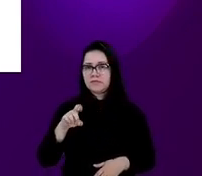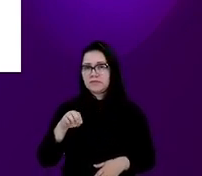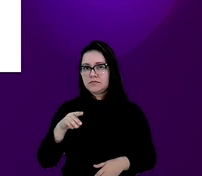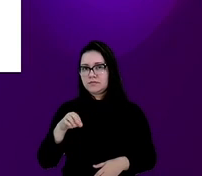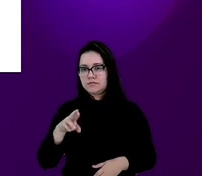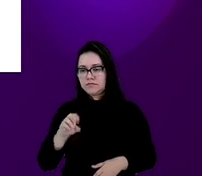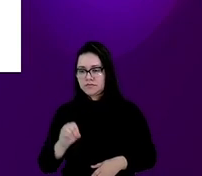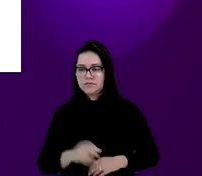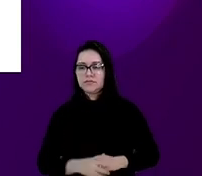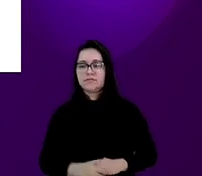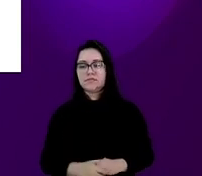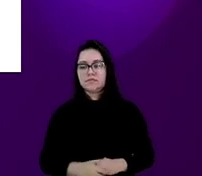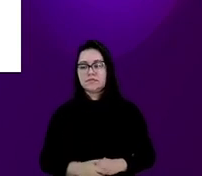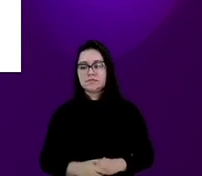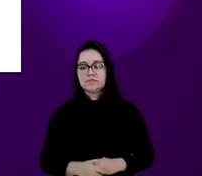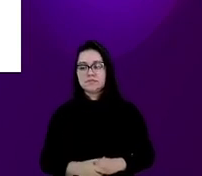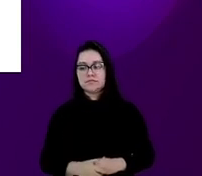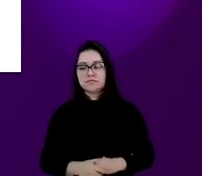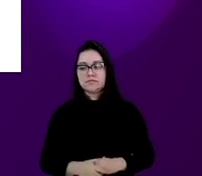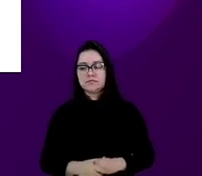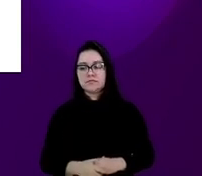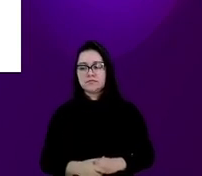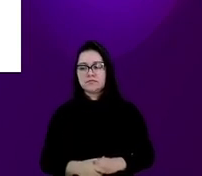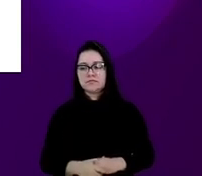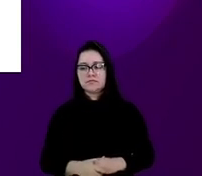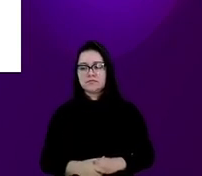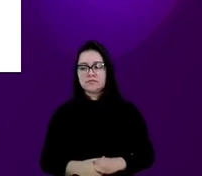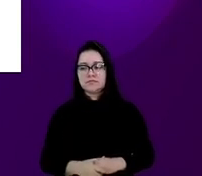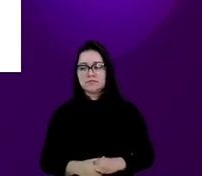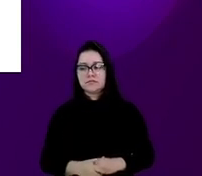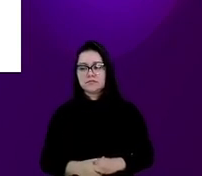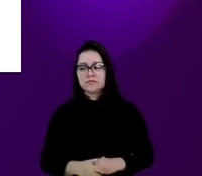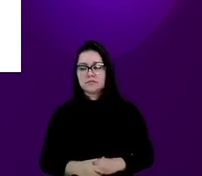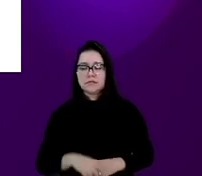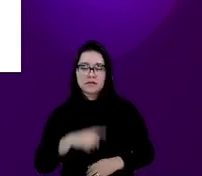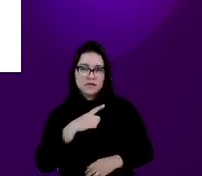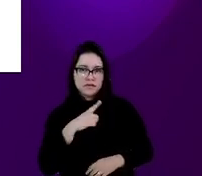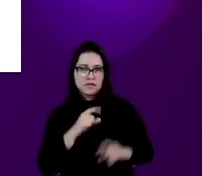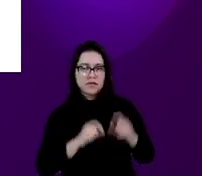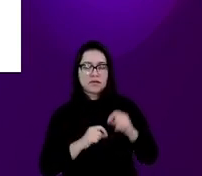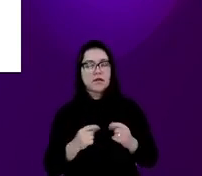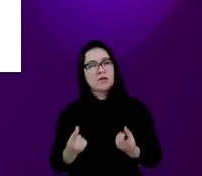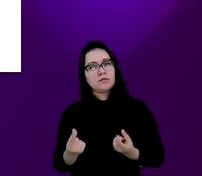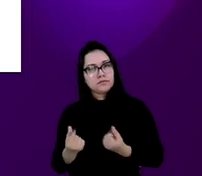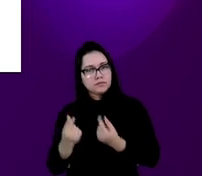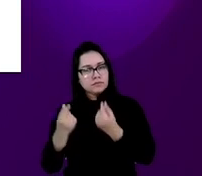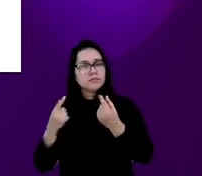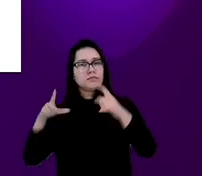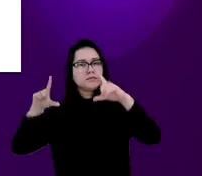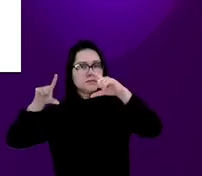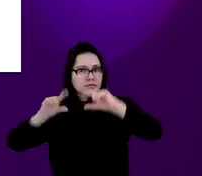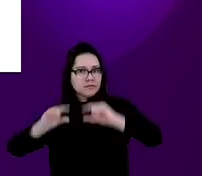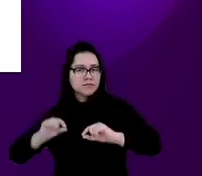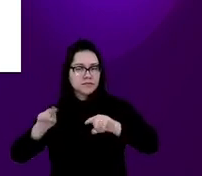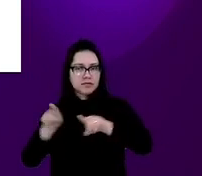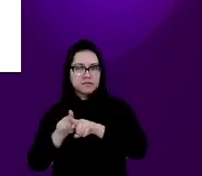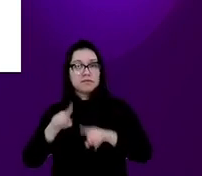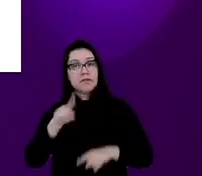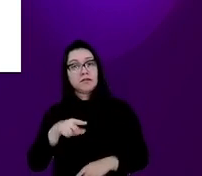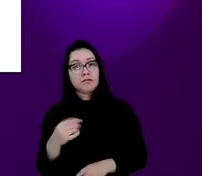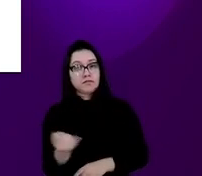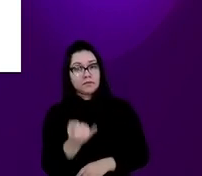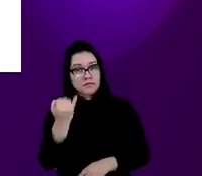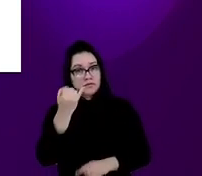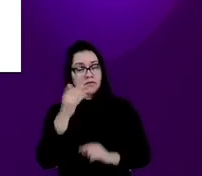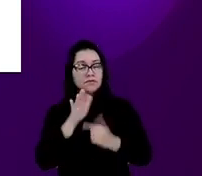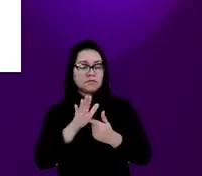você utiliza o material, mais otimização você faz, então o custo da cirurgia também ele cai, então isso é bastante importante a gente poder